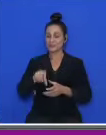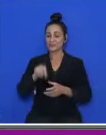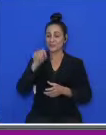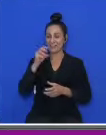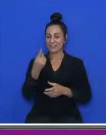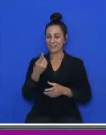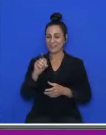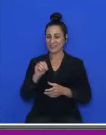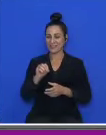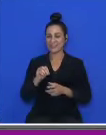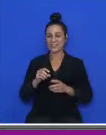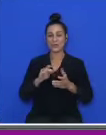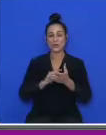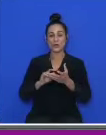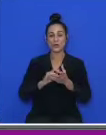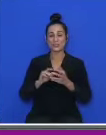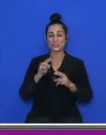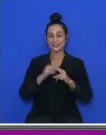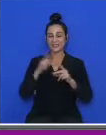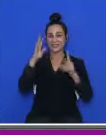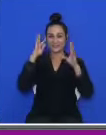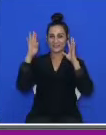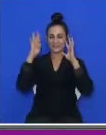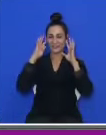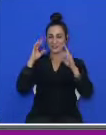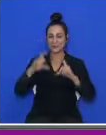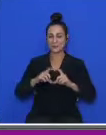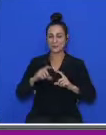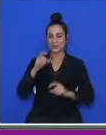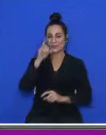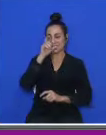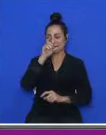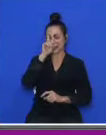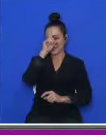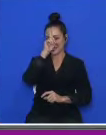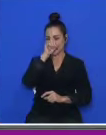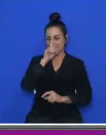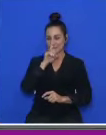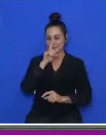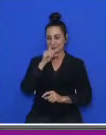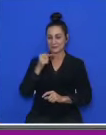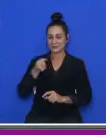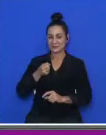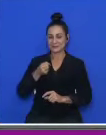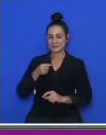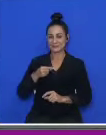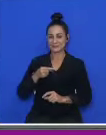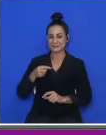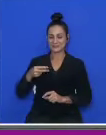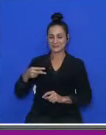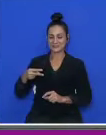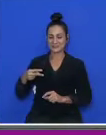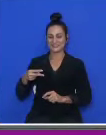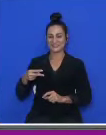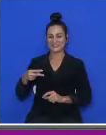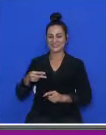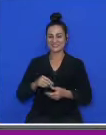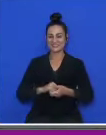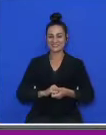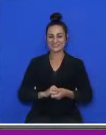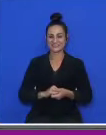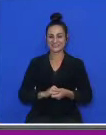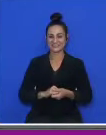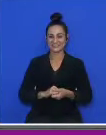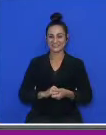10. Loterias Caixa, já pensou? Bola amarela, número 12. Amarela,